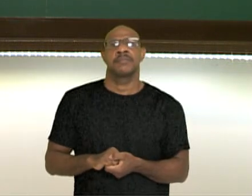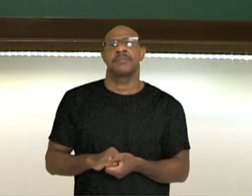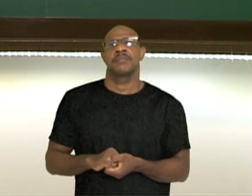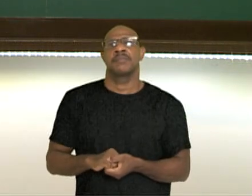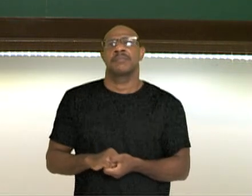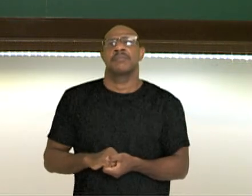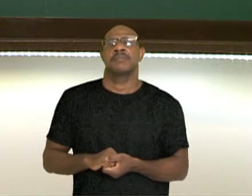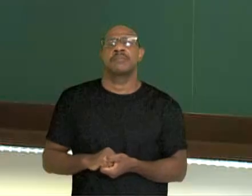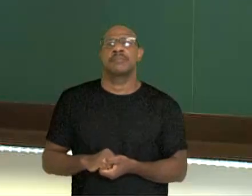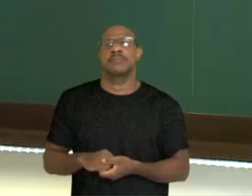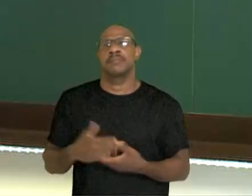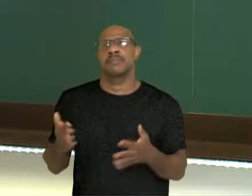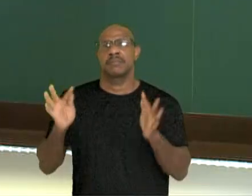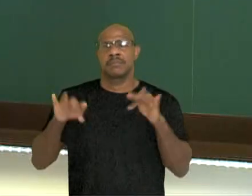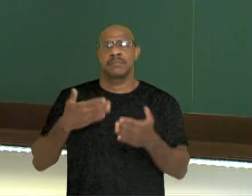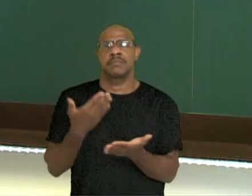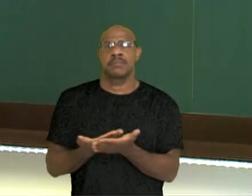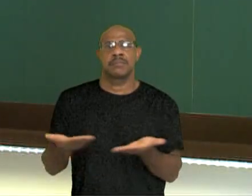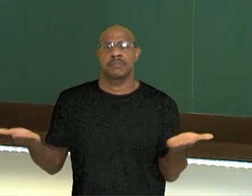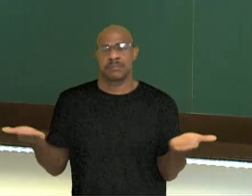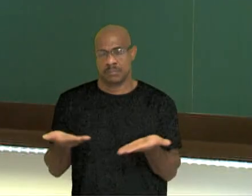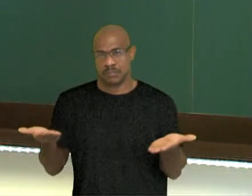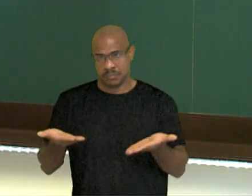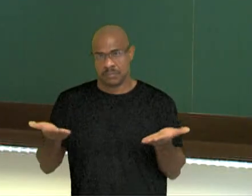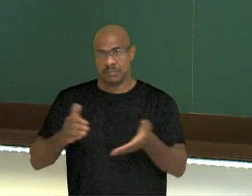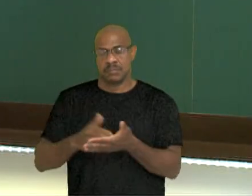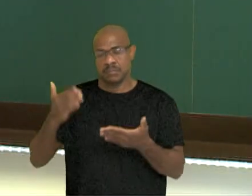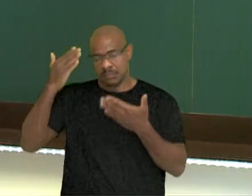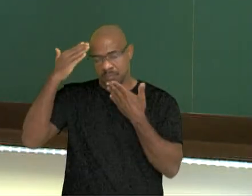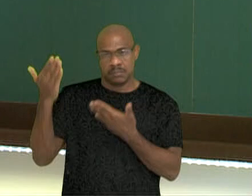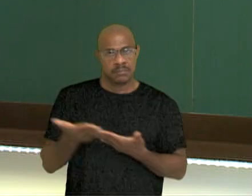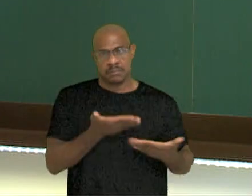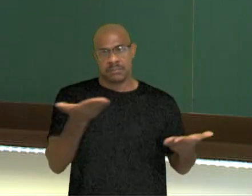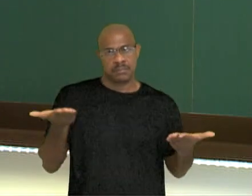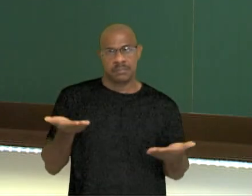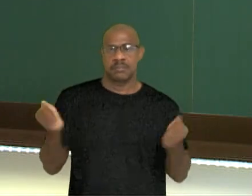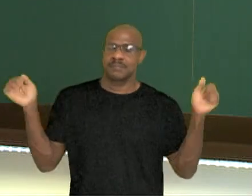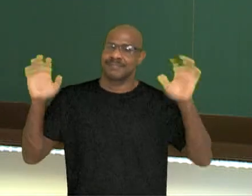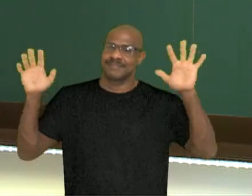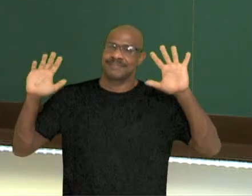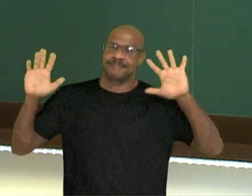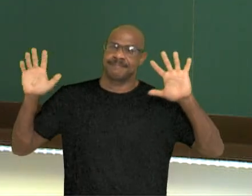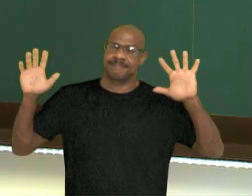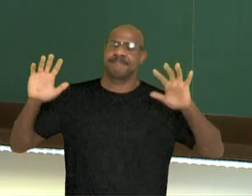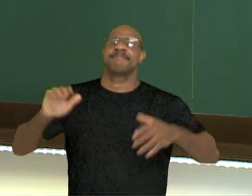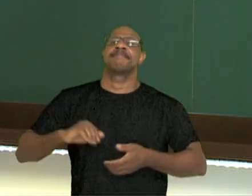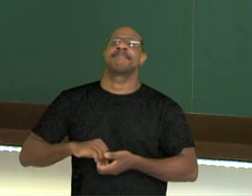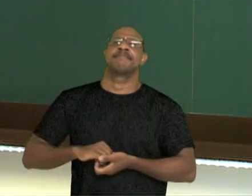E encerramos nesse momento a nossa aula, agradeço pela sua atenção e até a próxima.